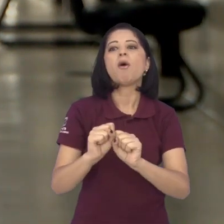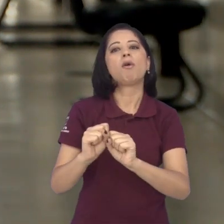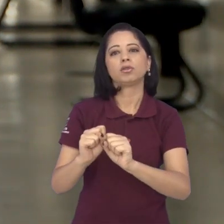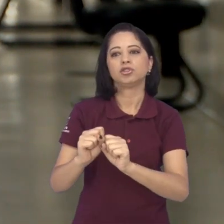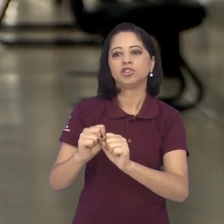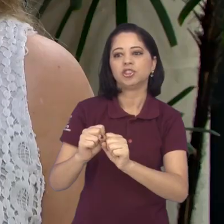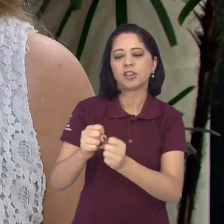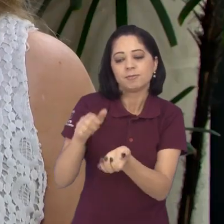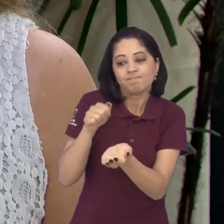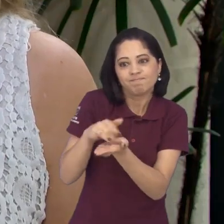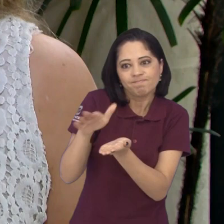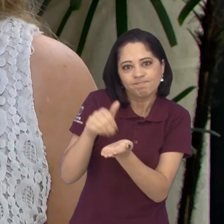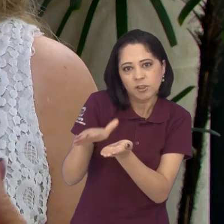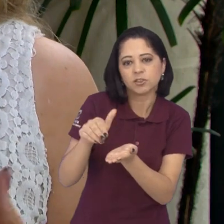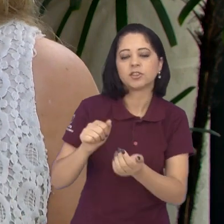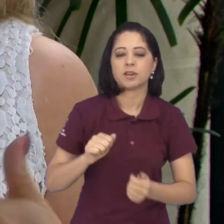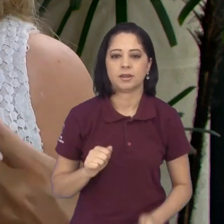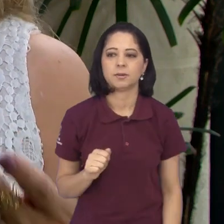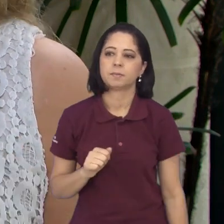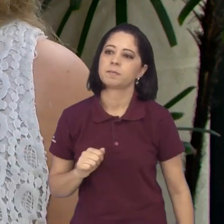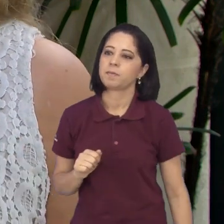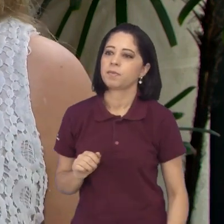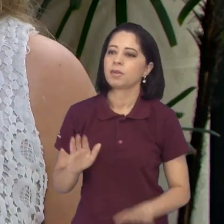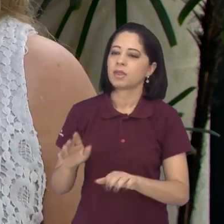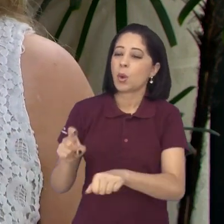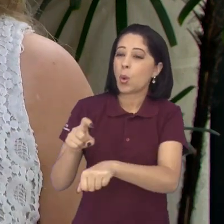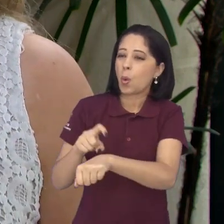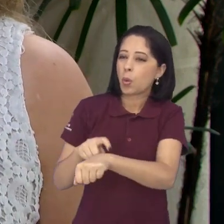do mandato. Então, no momento em que ele